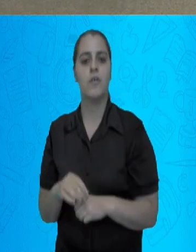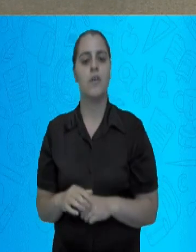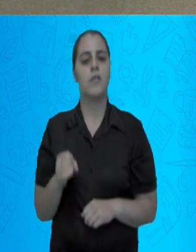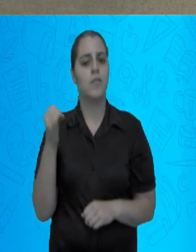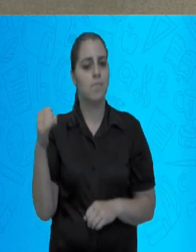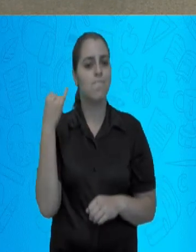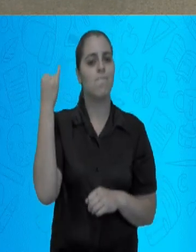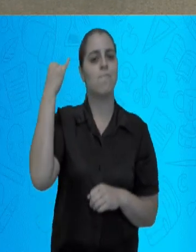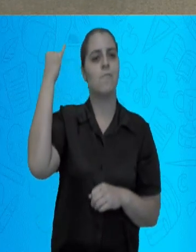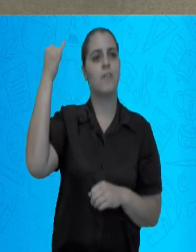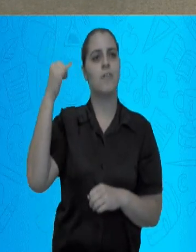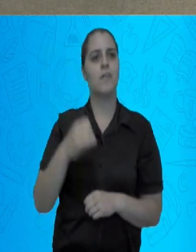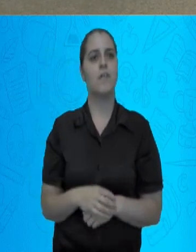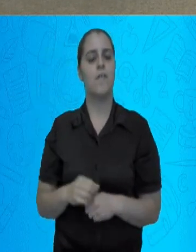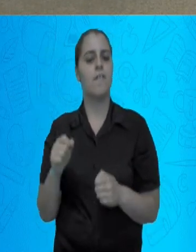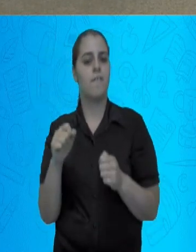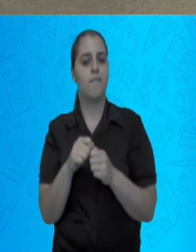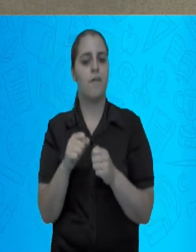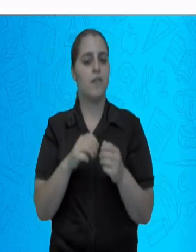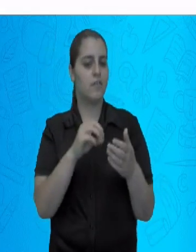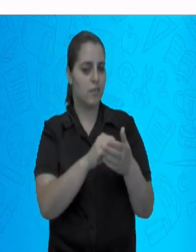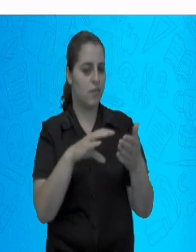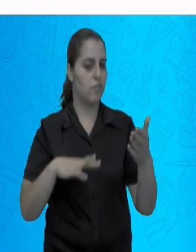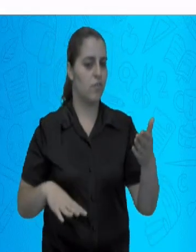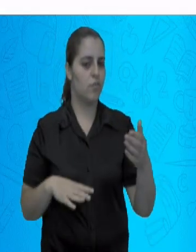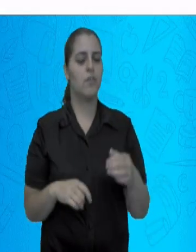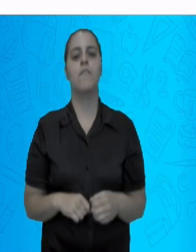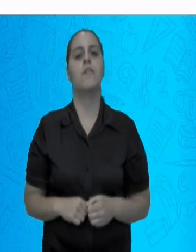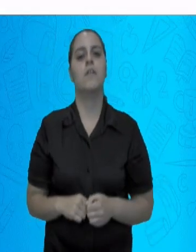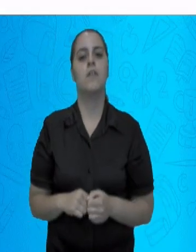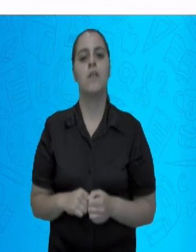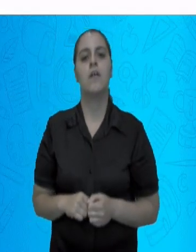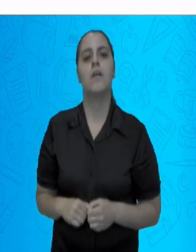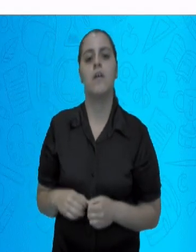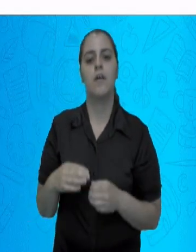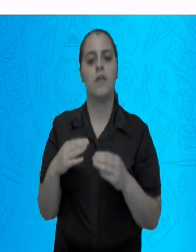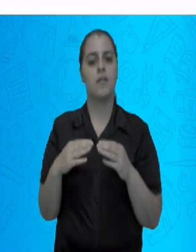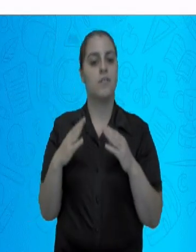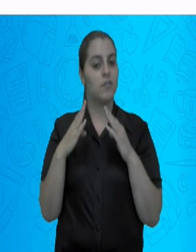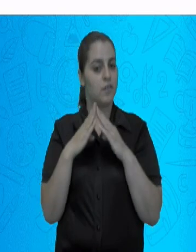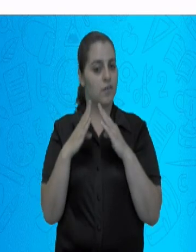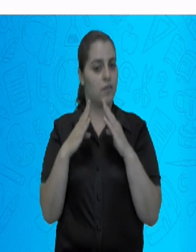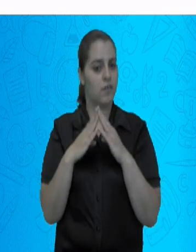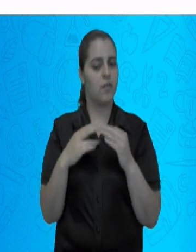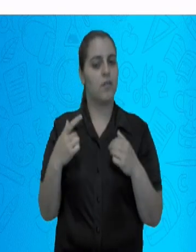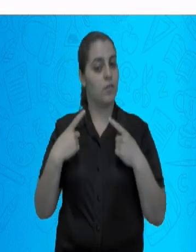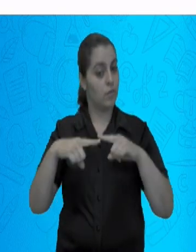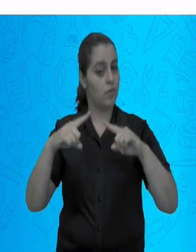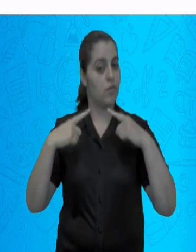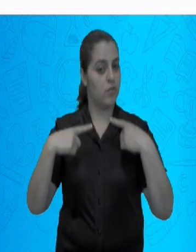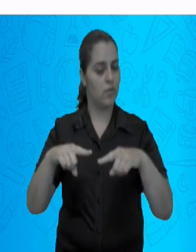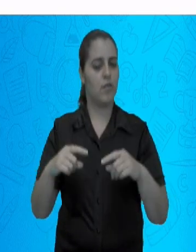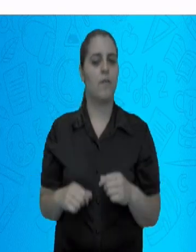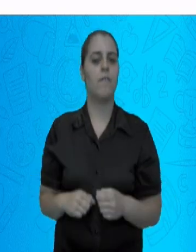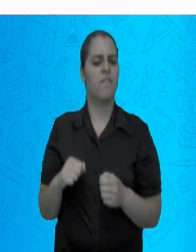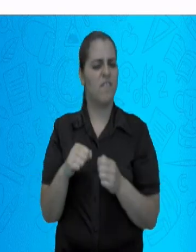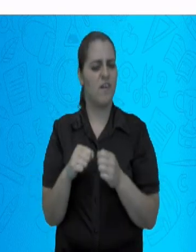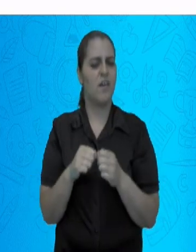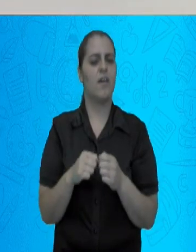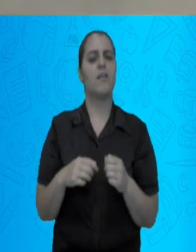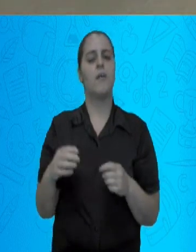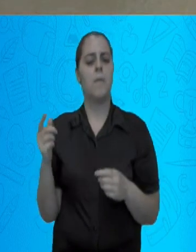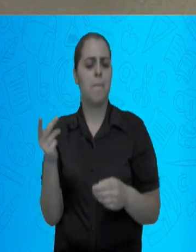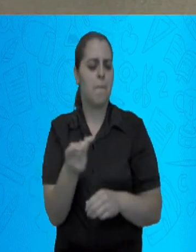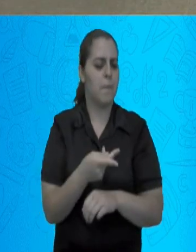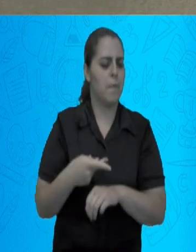hoje. Faça as atividades propostas. Como eu lancei um desafio para vocês, façam, realize,